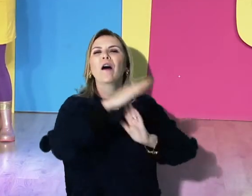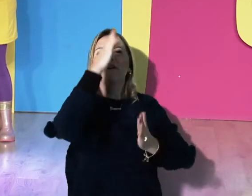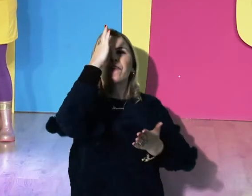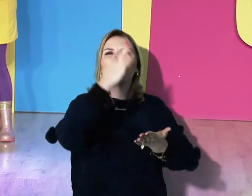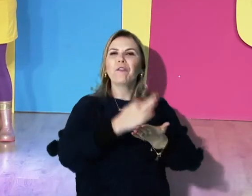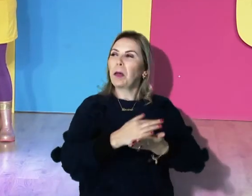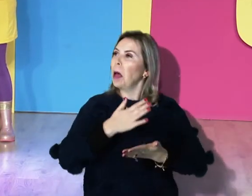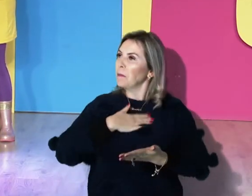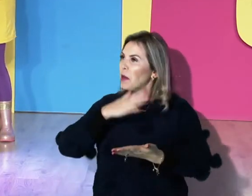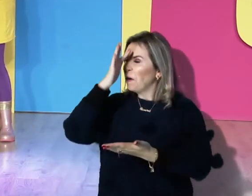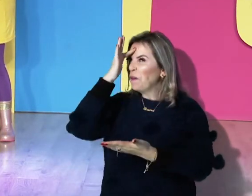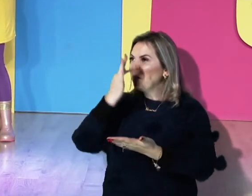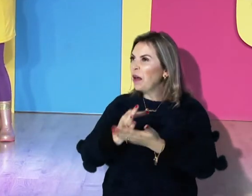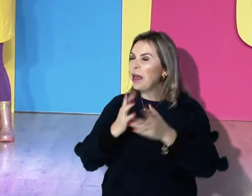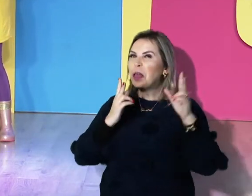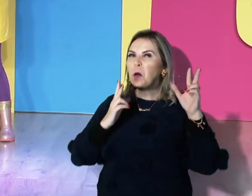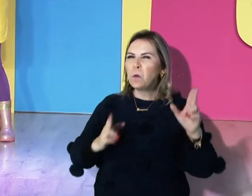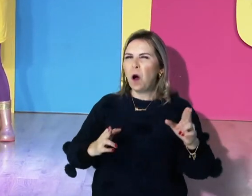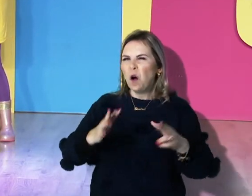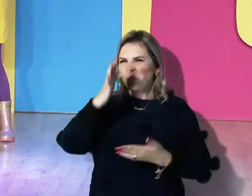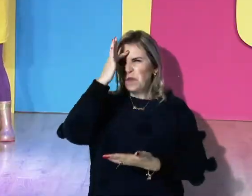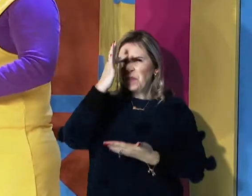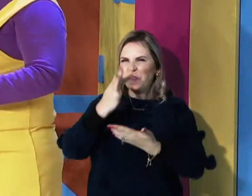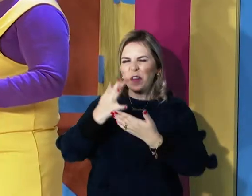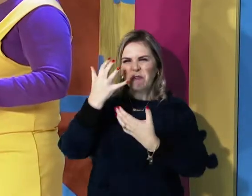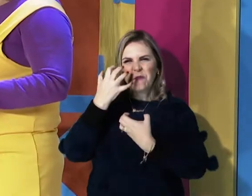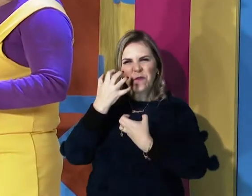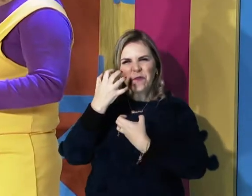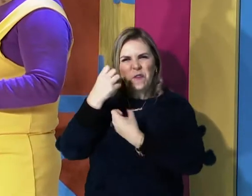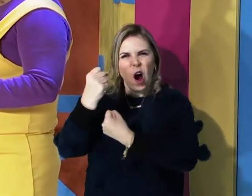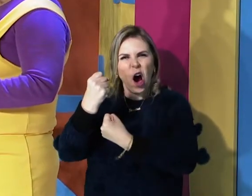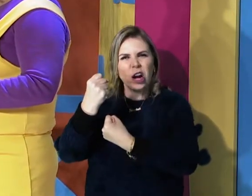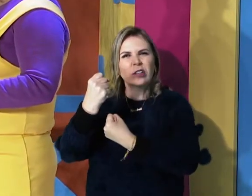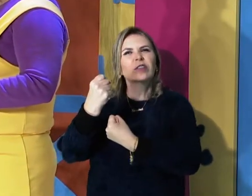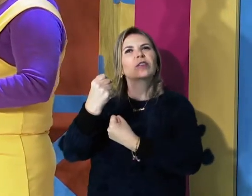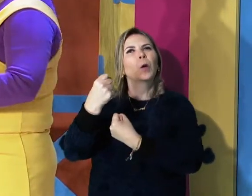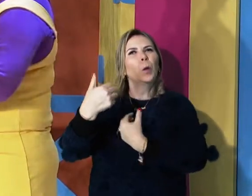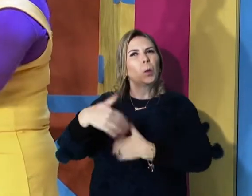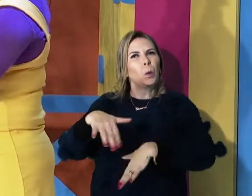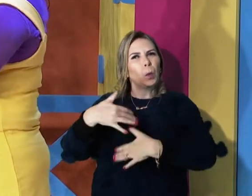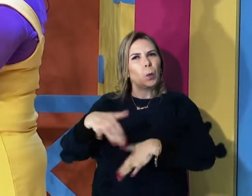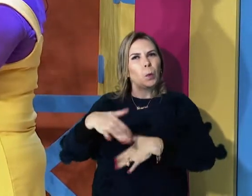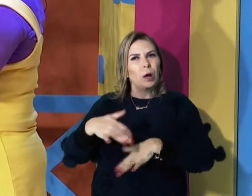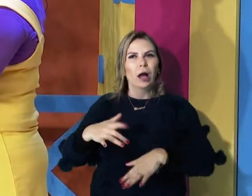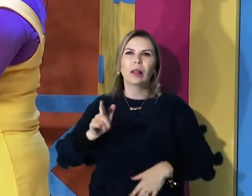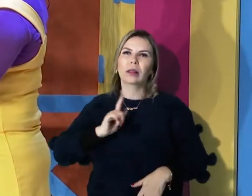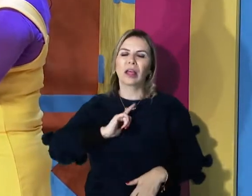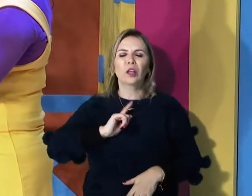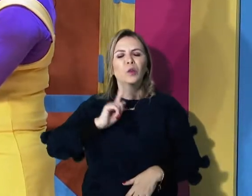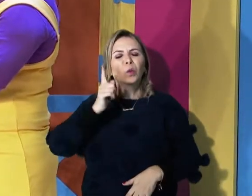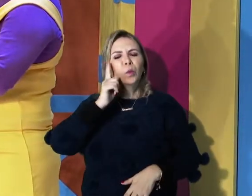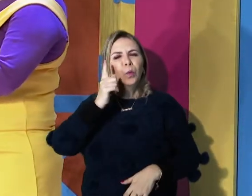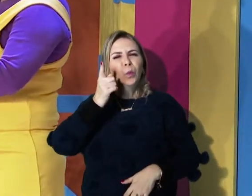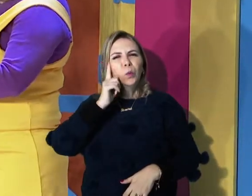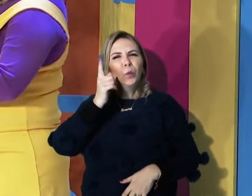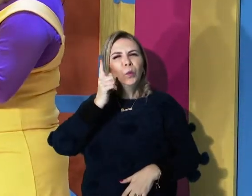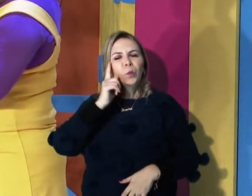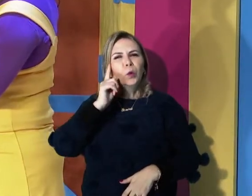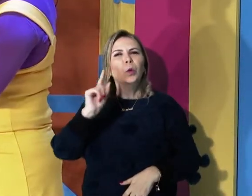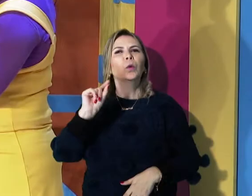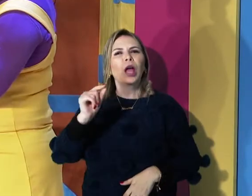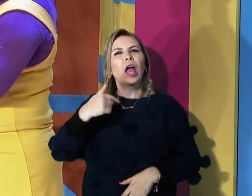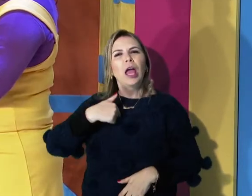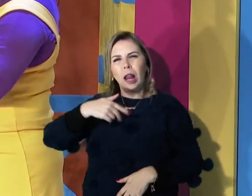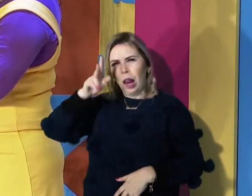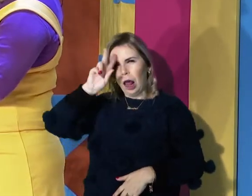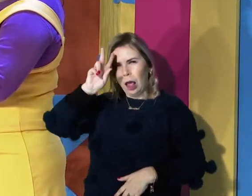minha fé tá igual a sua planta, bem forte. Ela tá mais forte do que nunca. E todo dia, Manu, eu